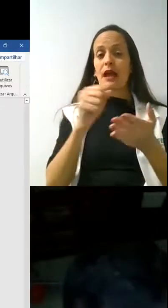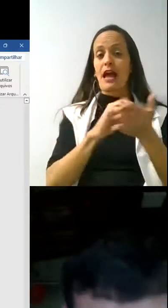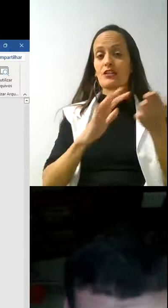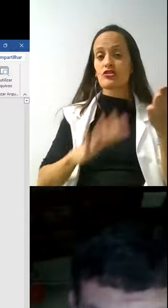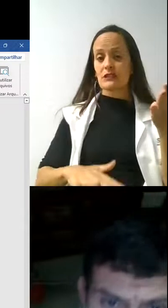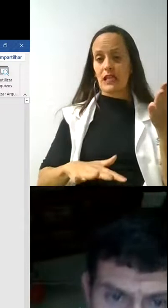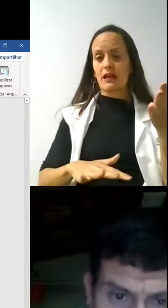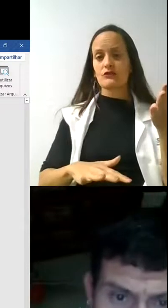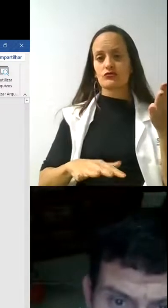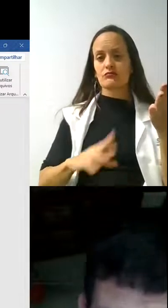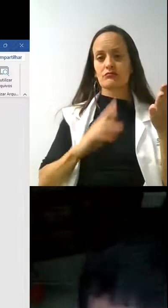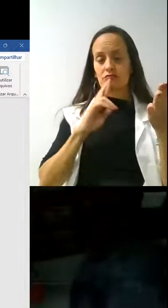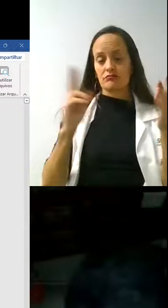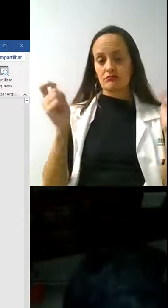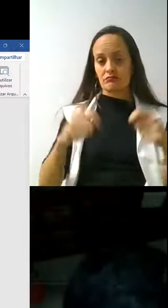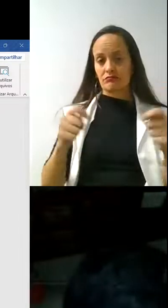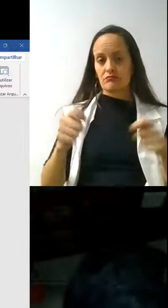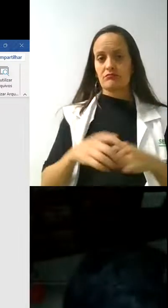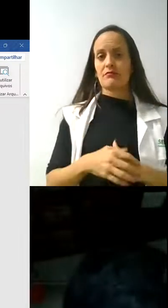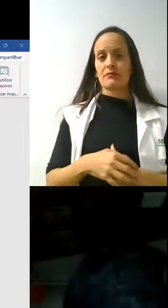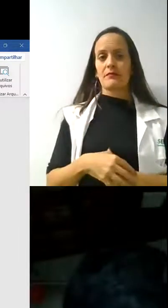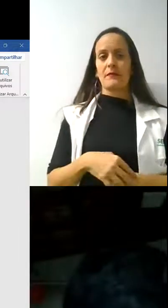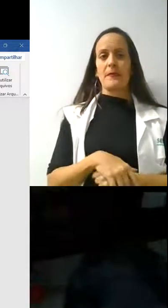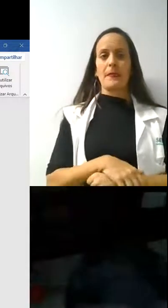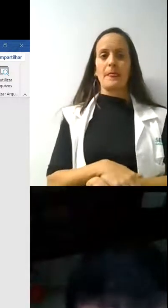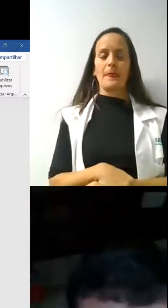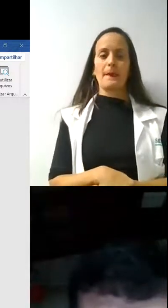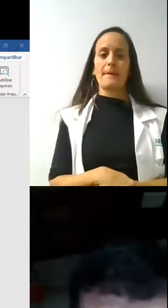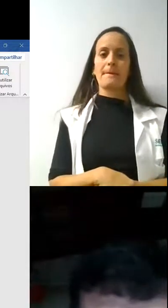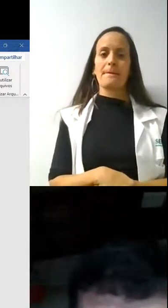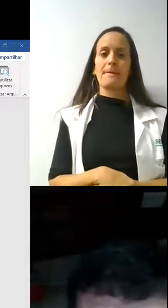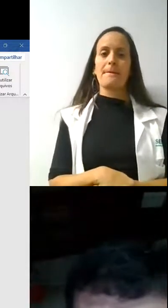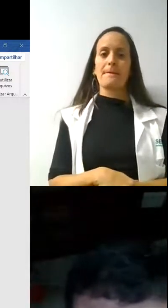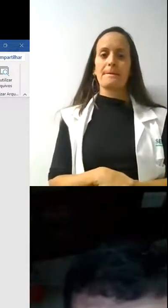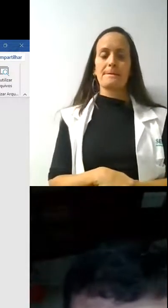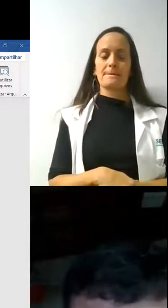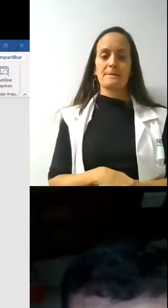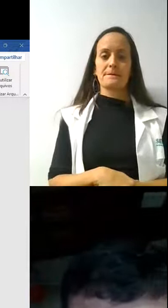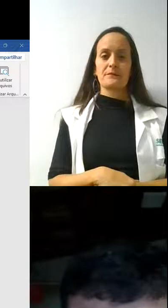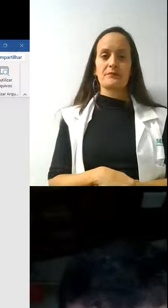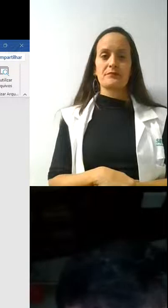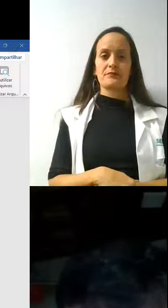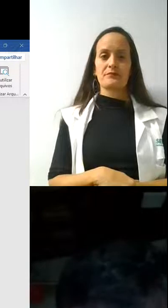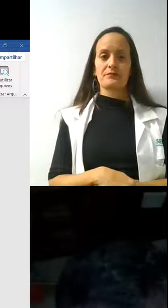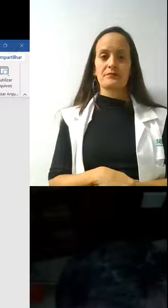2 aulas, certo? Deixa eu só colar aqui no chat o canal lá do YouTube.